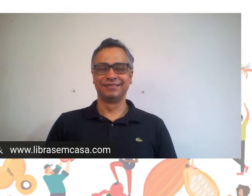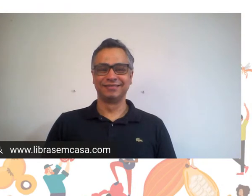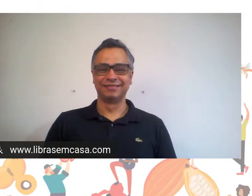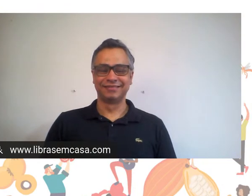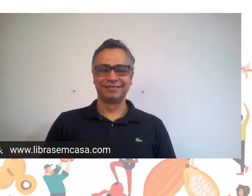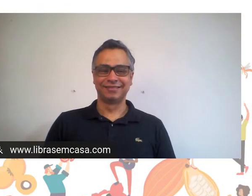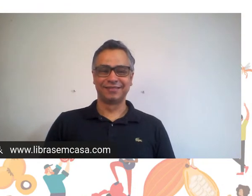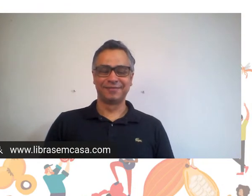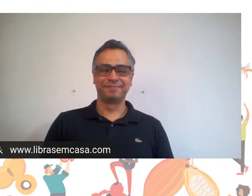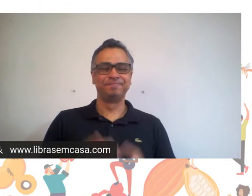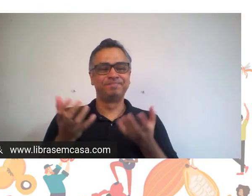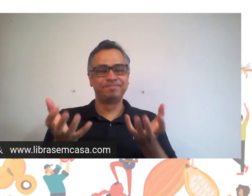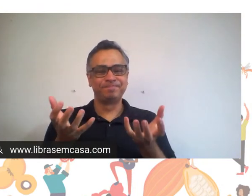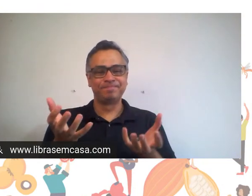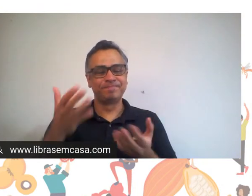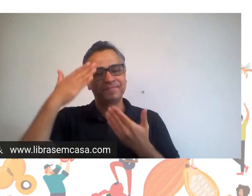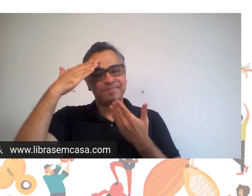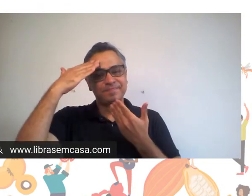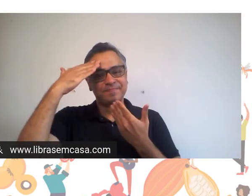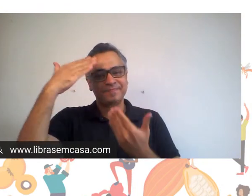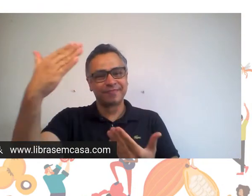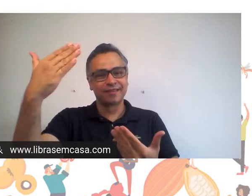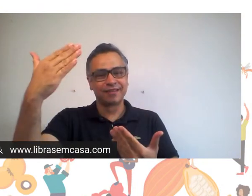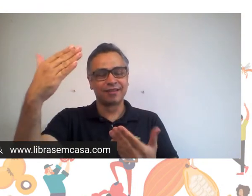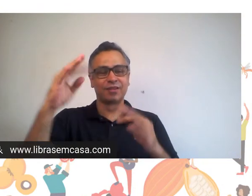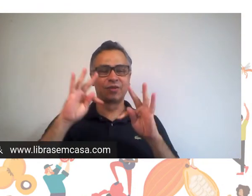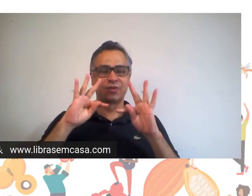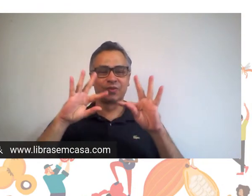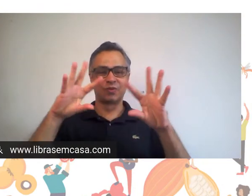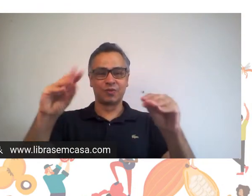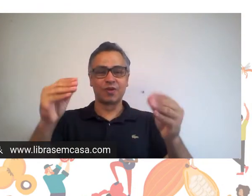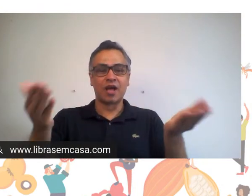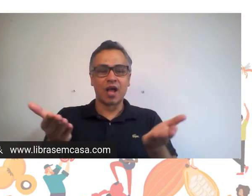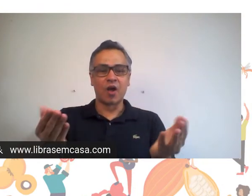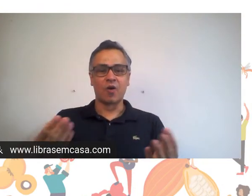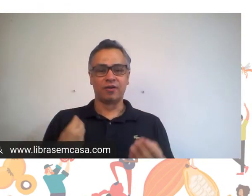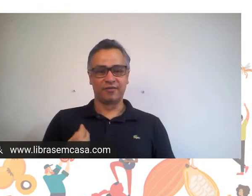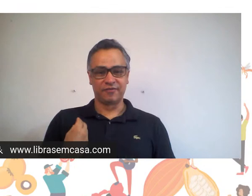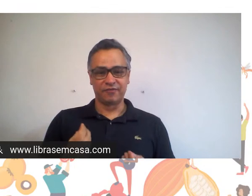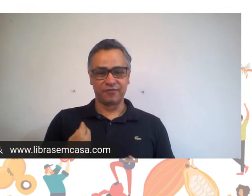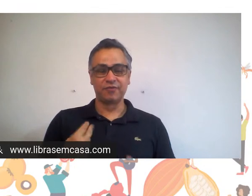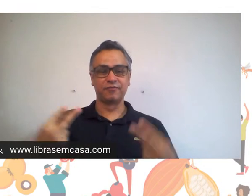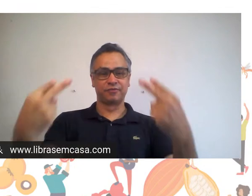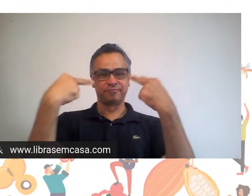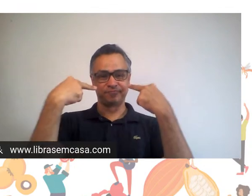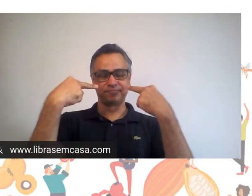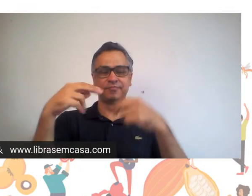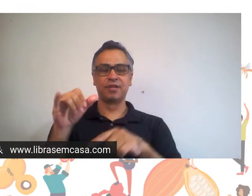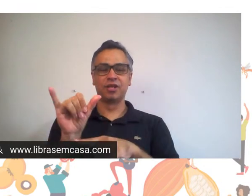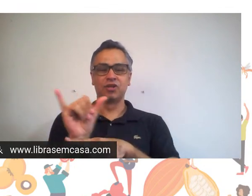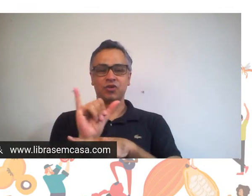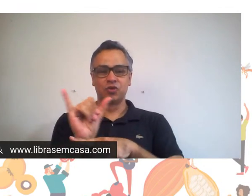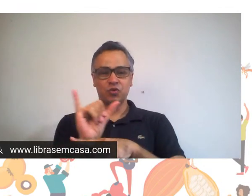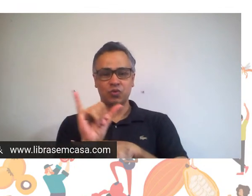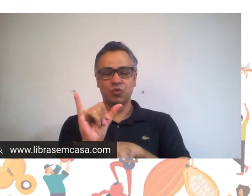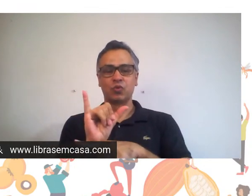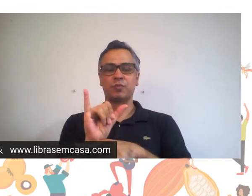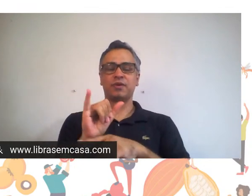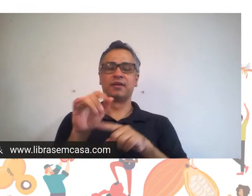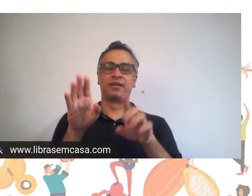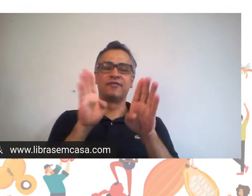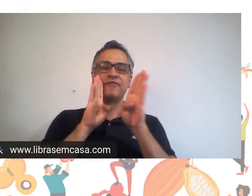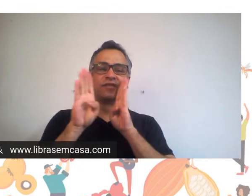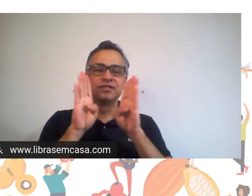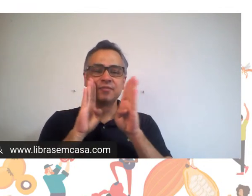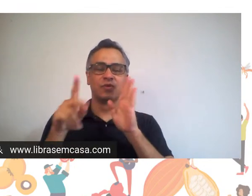Gostaria de agradecer a todos que estão agora participando, assistindo a gente pelos canais do YouTube e Facebook do Slow Food